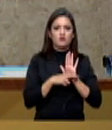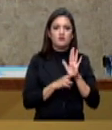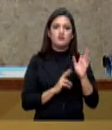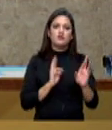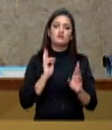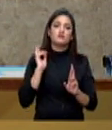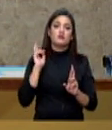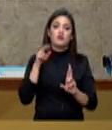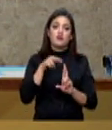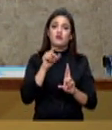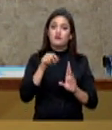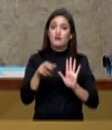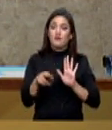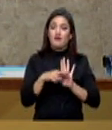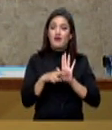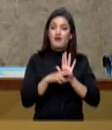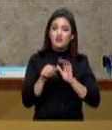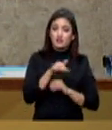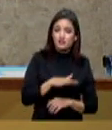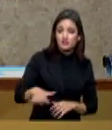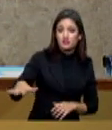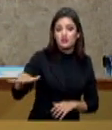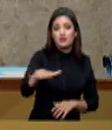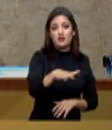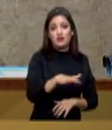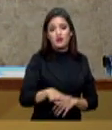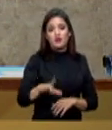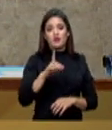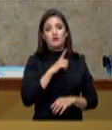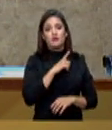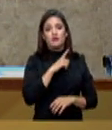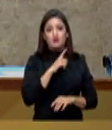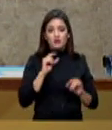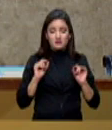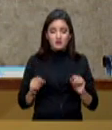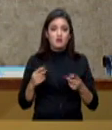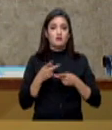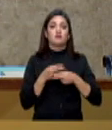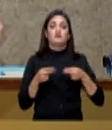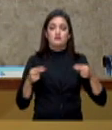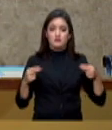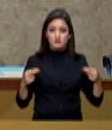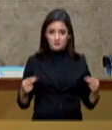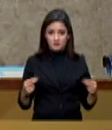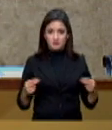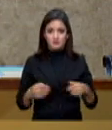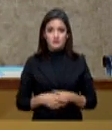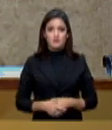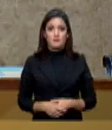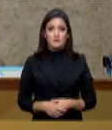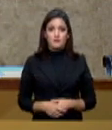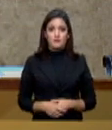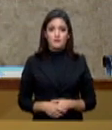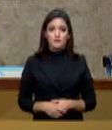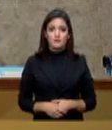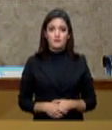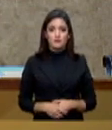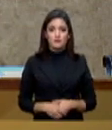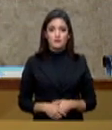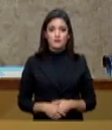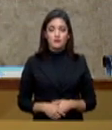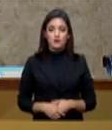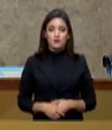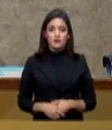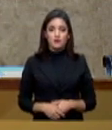gerais do Dragão diretrizes Gerais o artigo